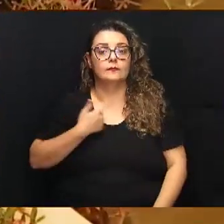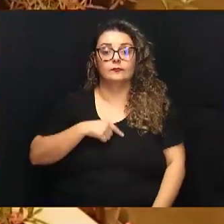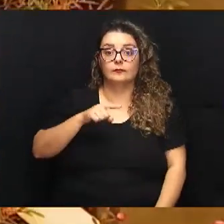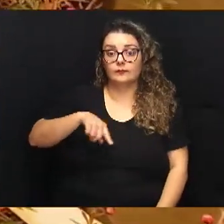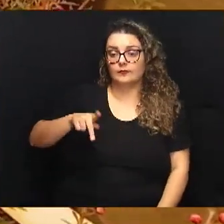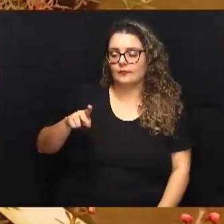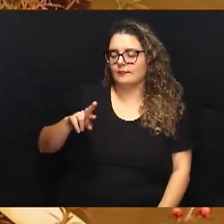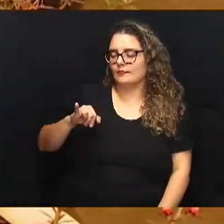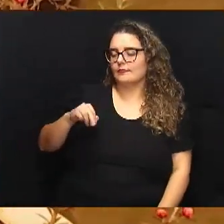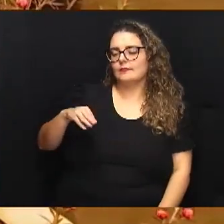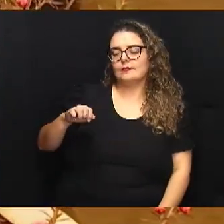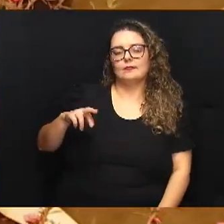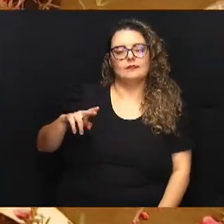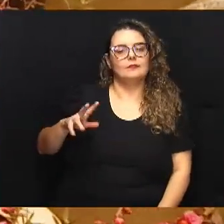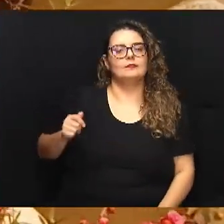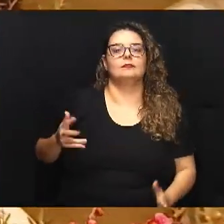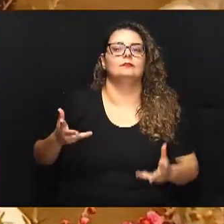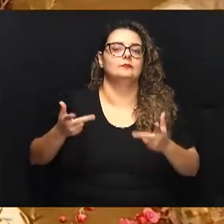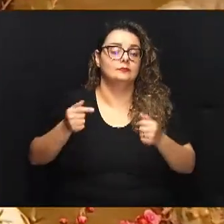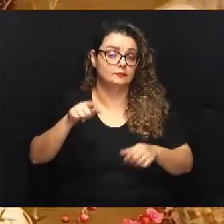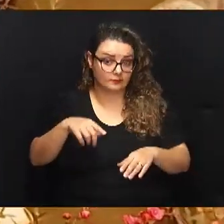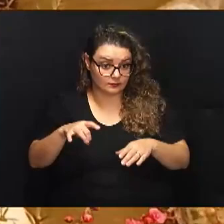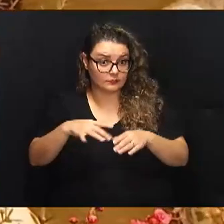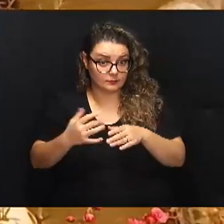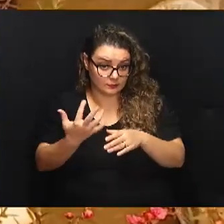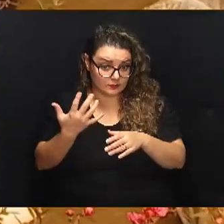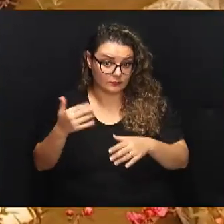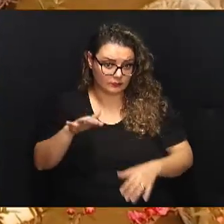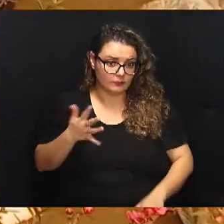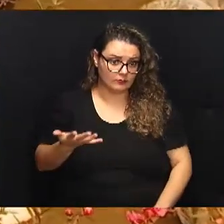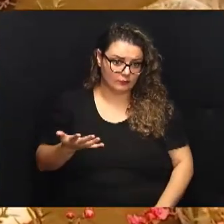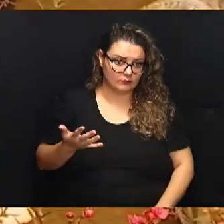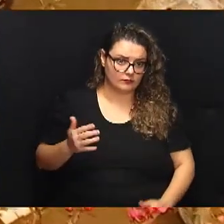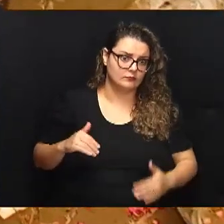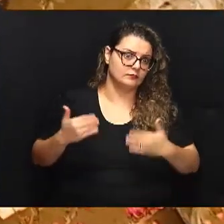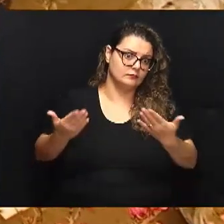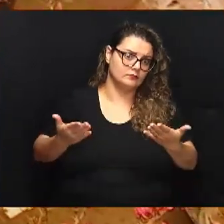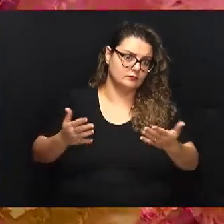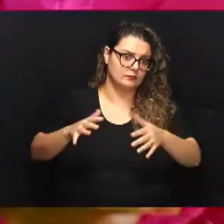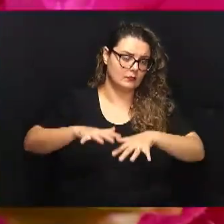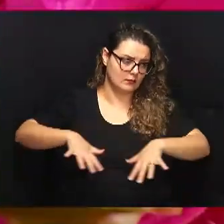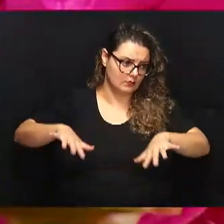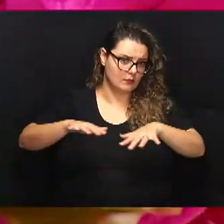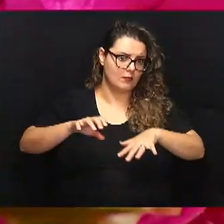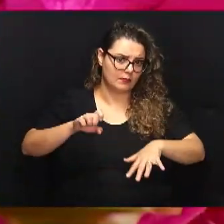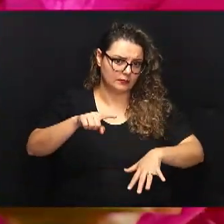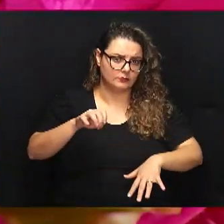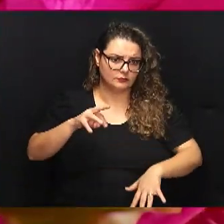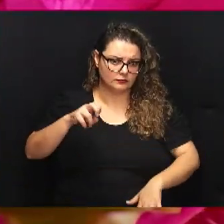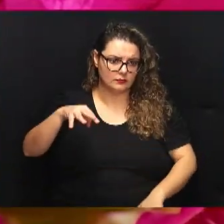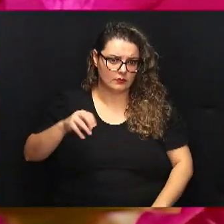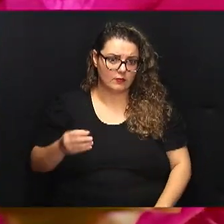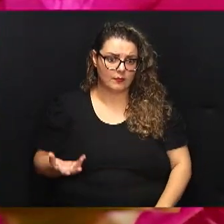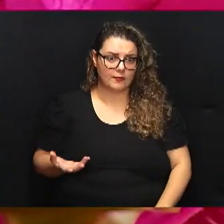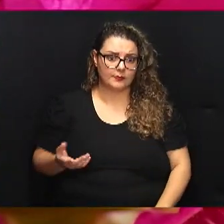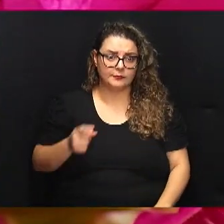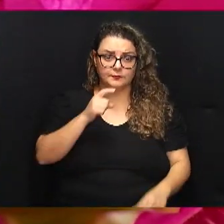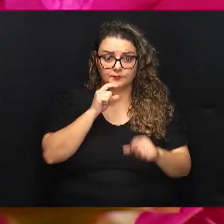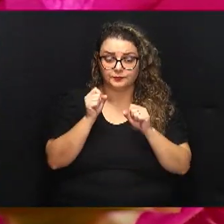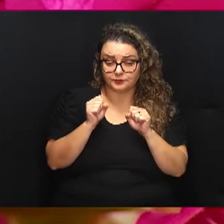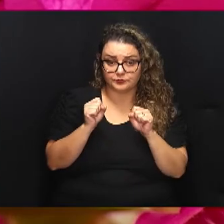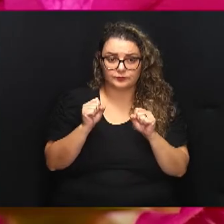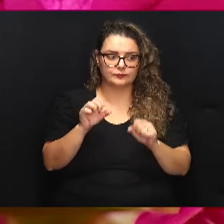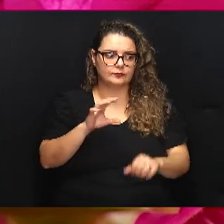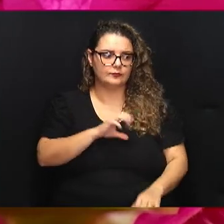primaveras maravilhosas, que é uma planta mais para fora, para ambientes externos, né? Uma planta de frio, assim, que você gosta